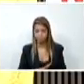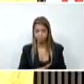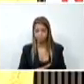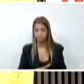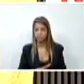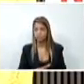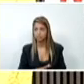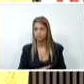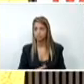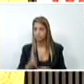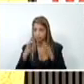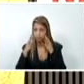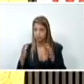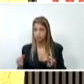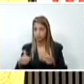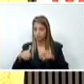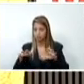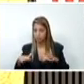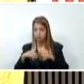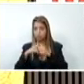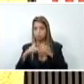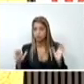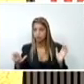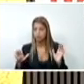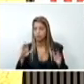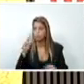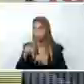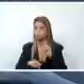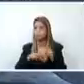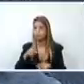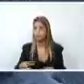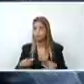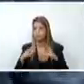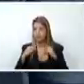fosse levado em consideração que nós temos uma audiência pública e que essa população merece ser ouvida. Muito obrigado.